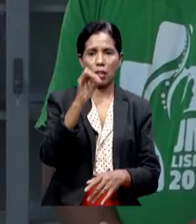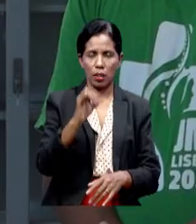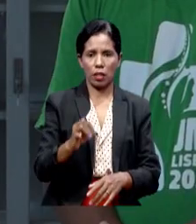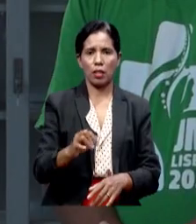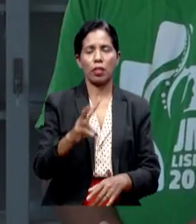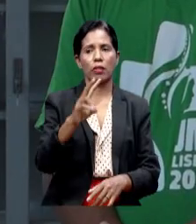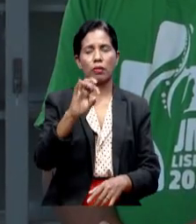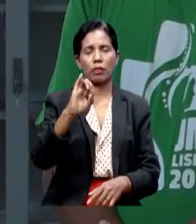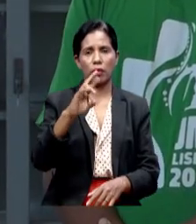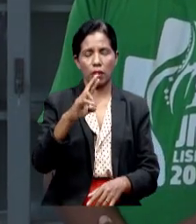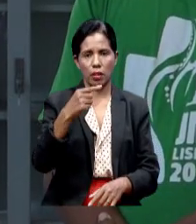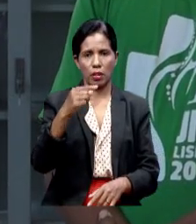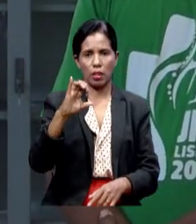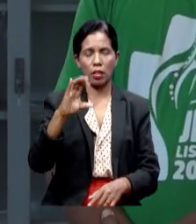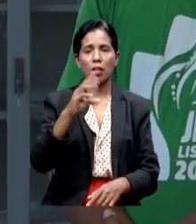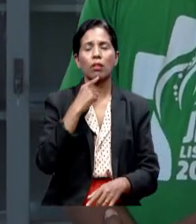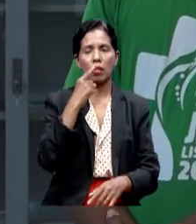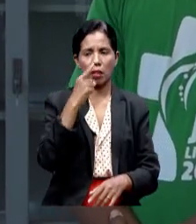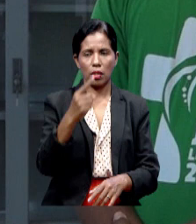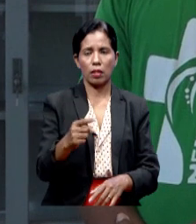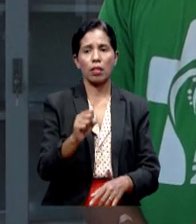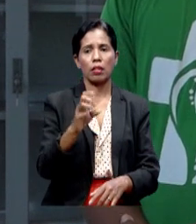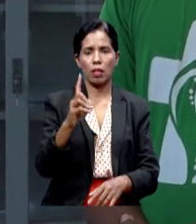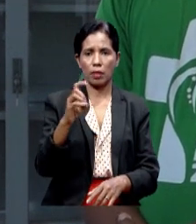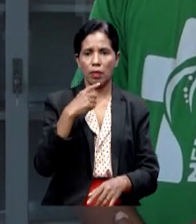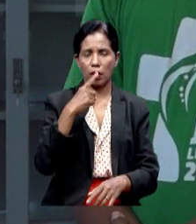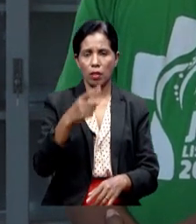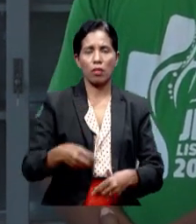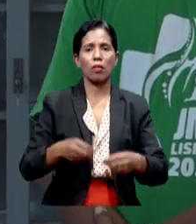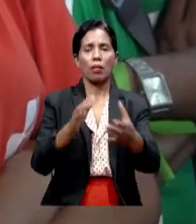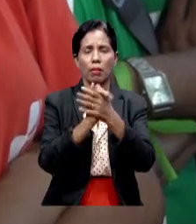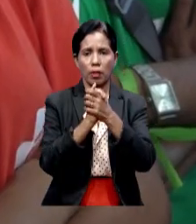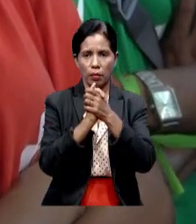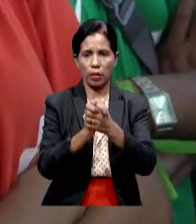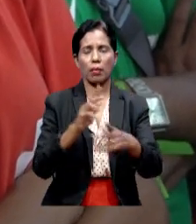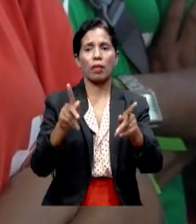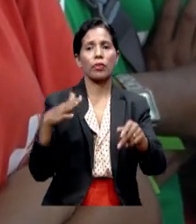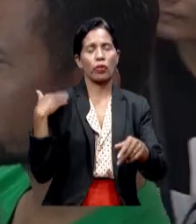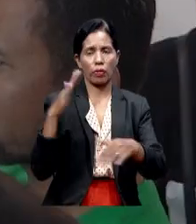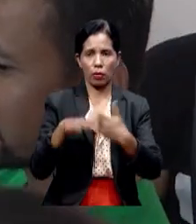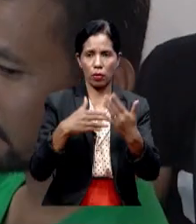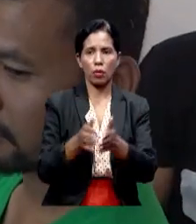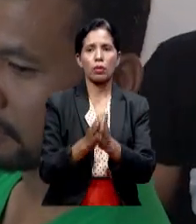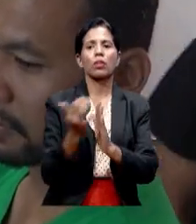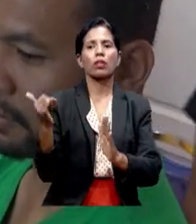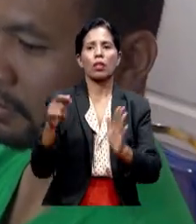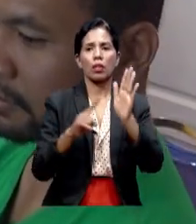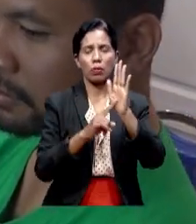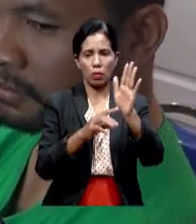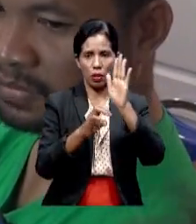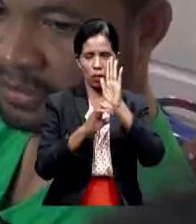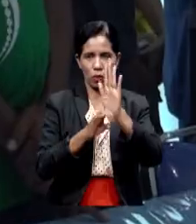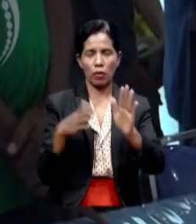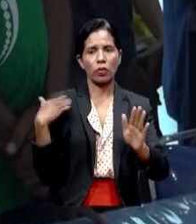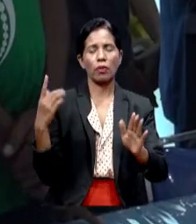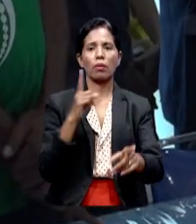Dom Virgilio Cardeal do Carmo da Silva SDB congratula peregrino sira no russo sira tu sai modelo jovem